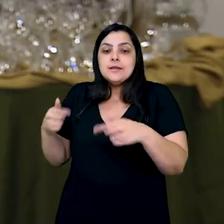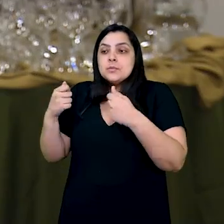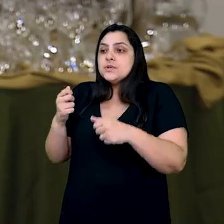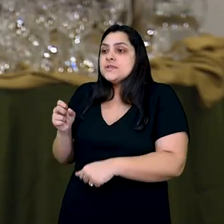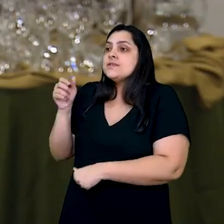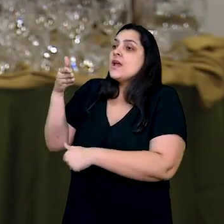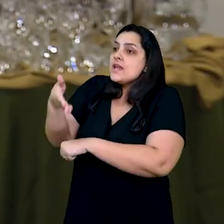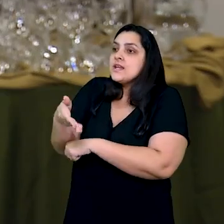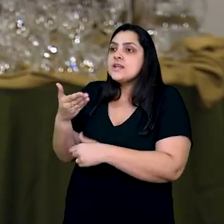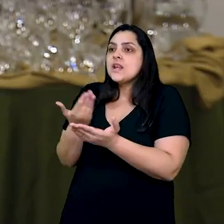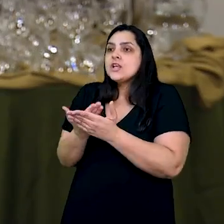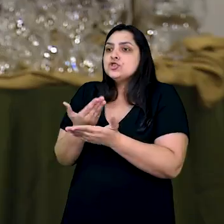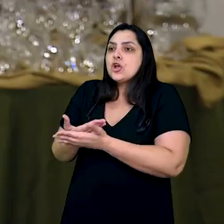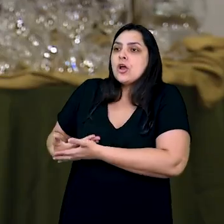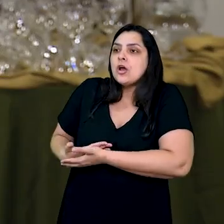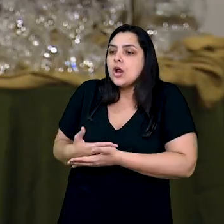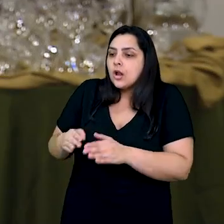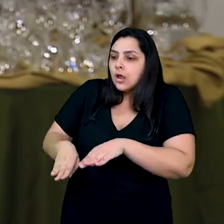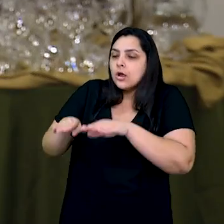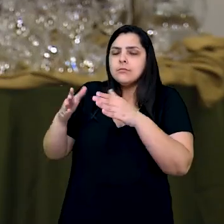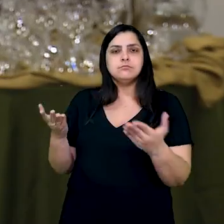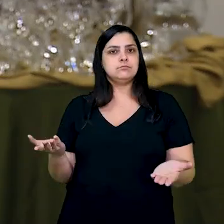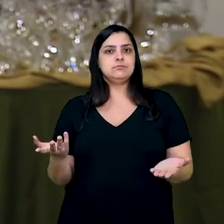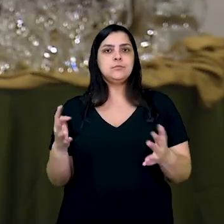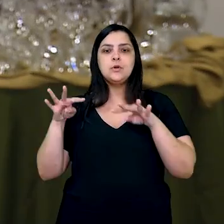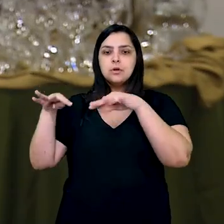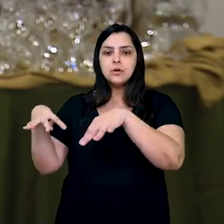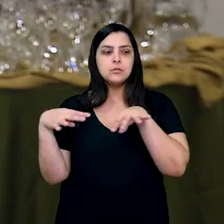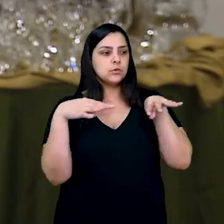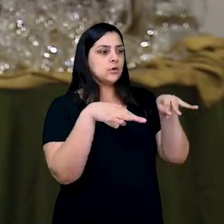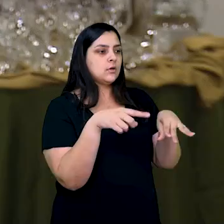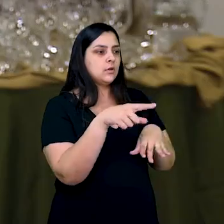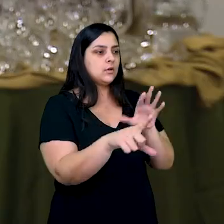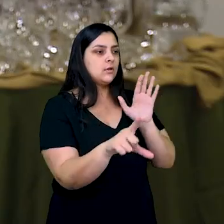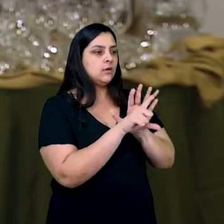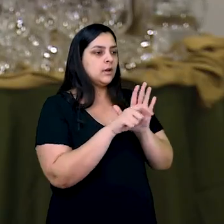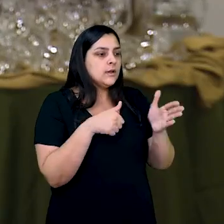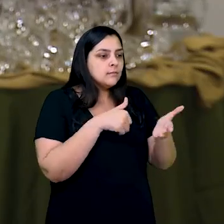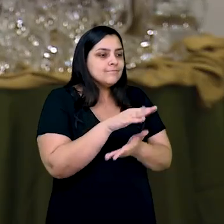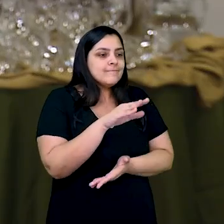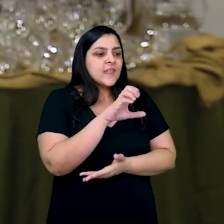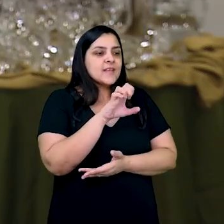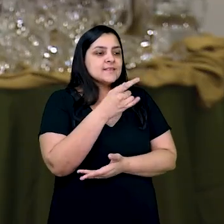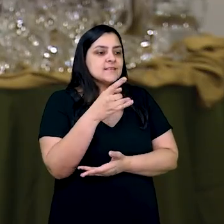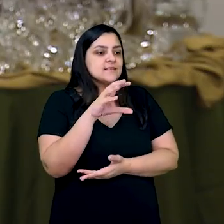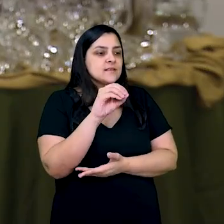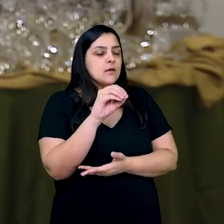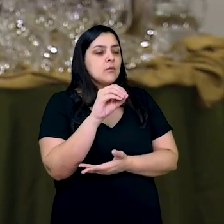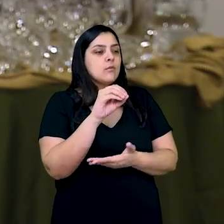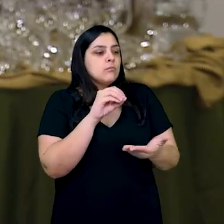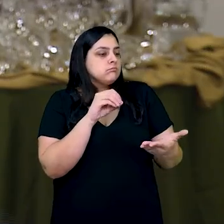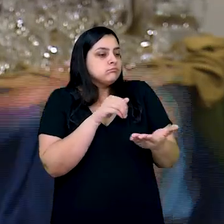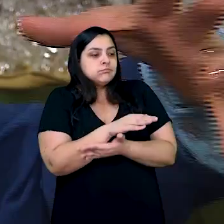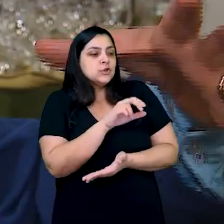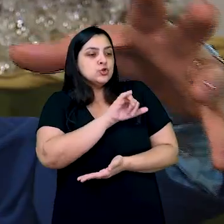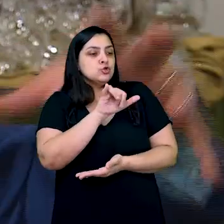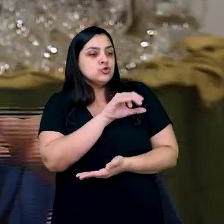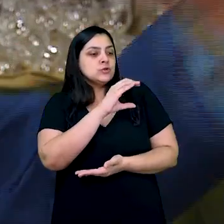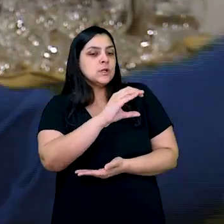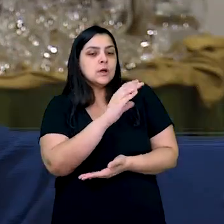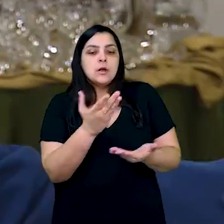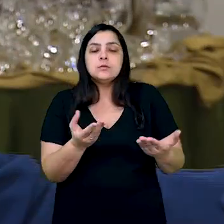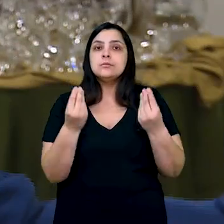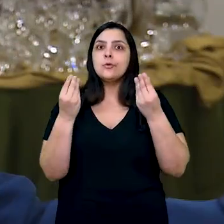essas crianças tenham direito à creche. O nosso olhar não pode ser só para analisar se a rescisão indireta vai ou não vai ser acolhida, mas olhar